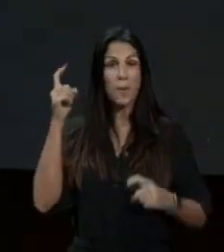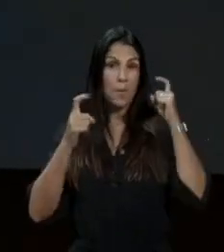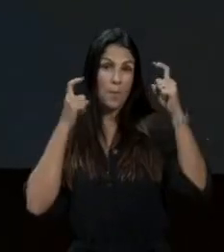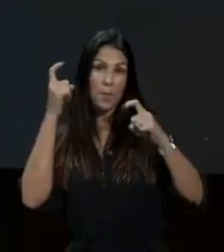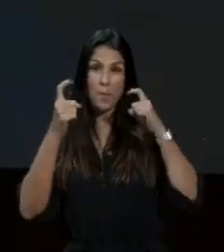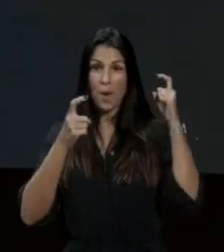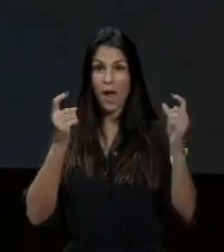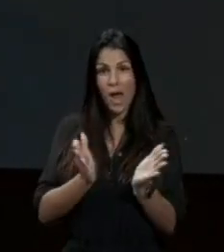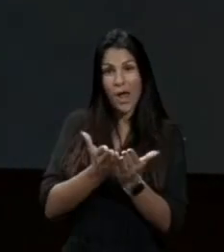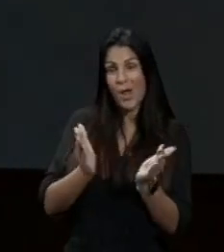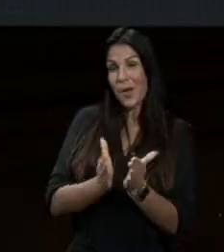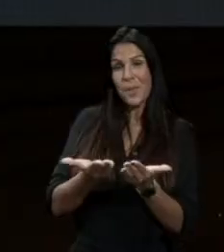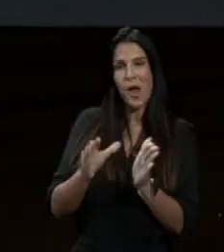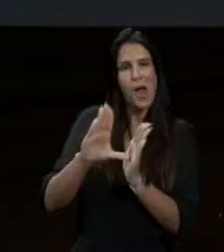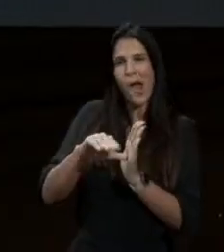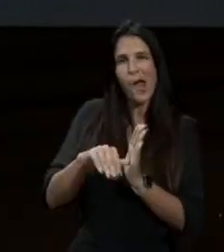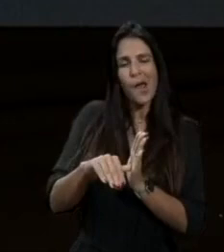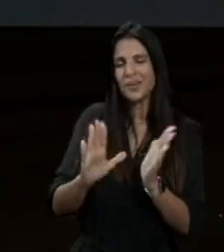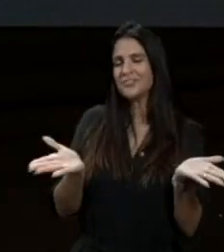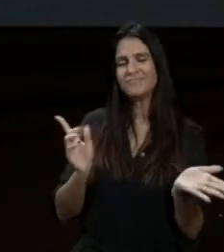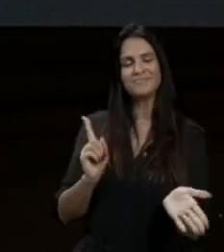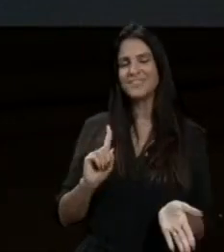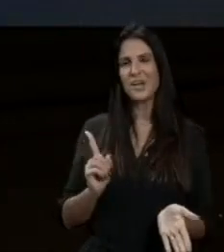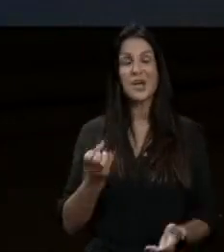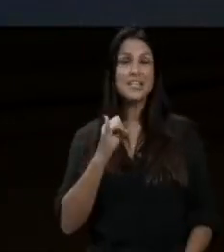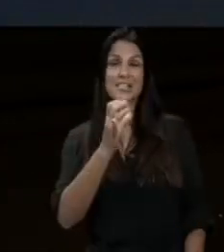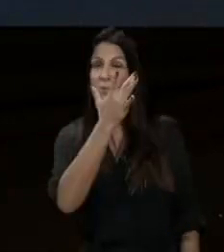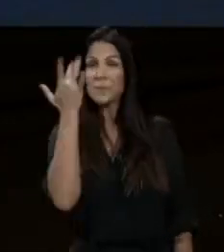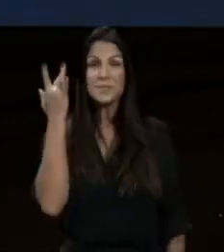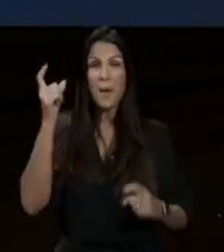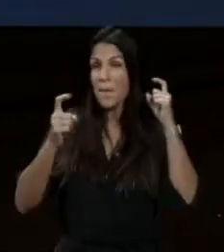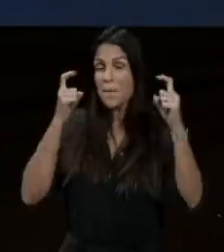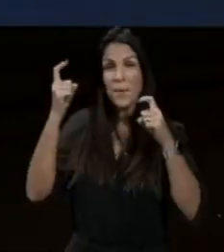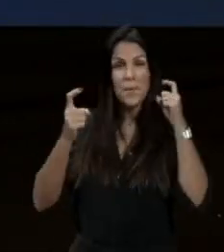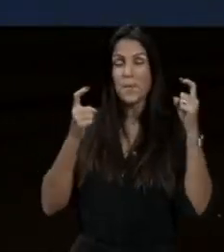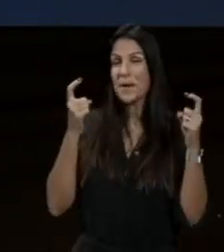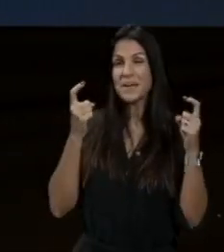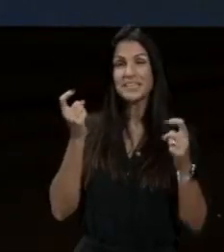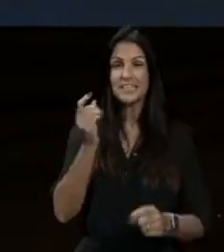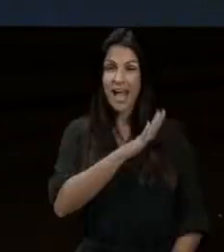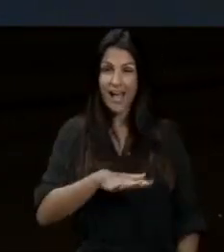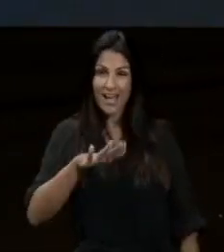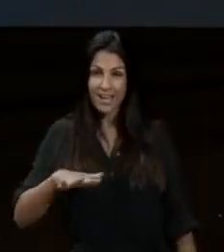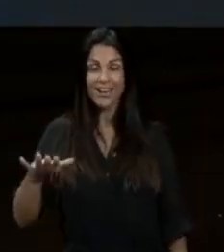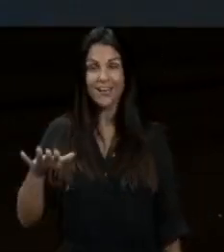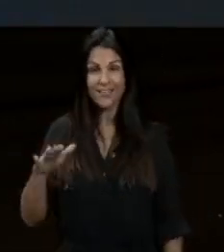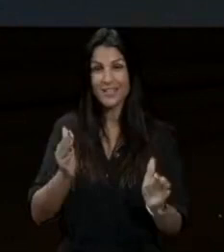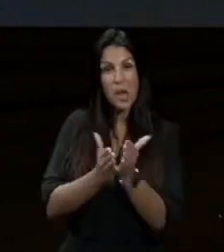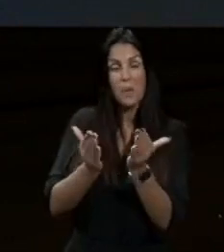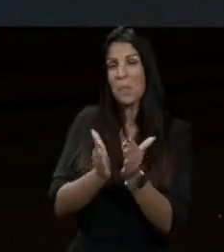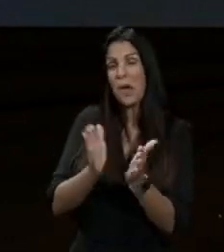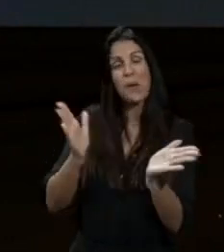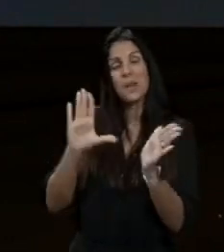gente que tava preocupado com o menino carente não não faz essas maldades eu